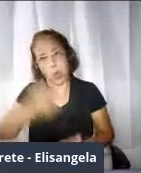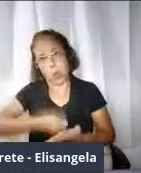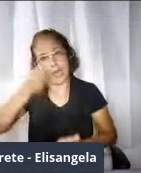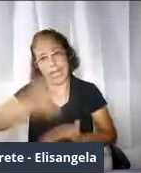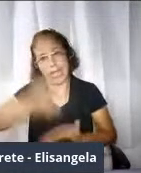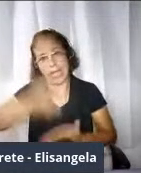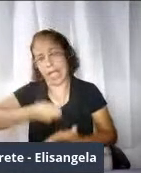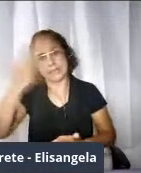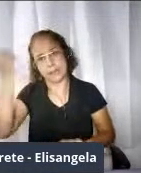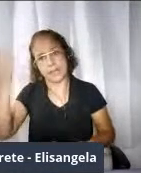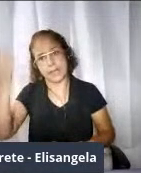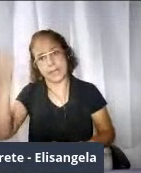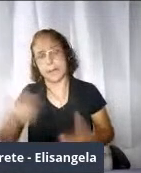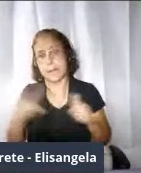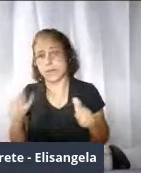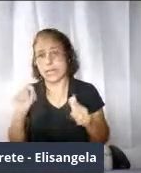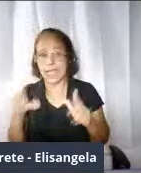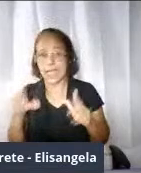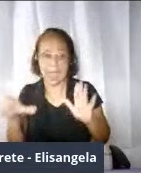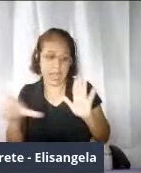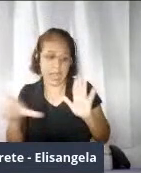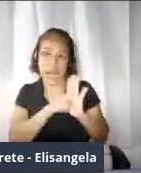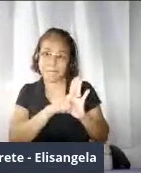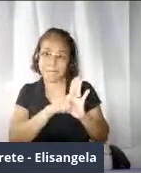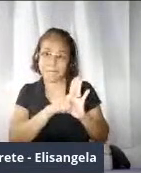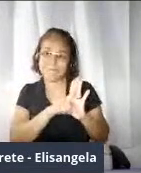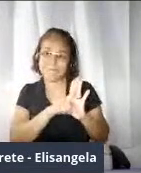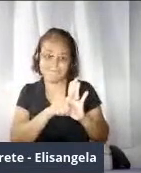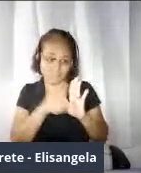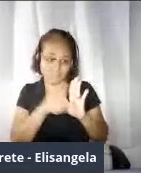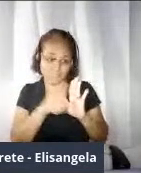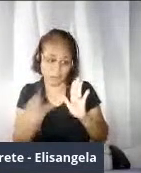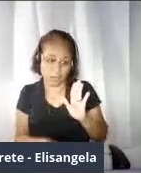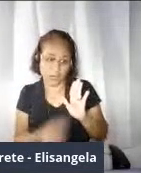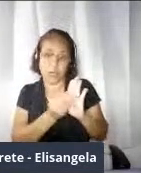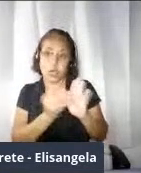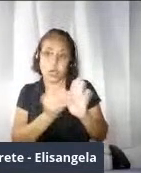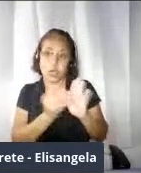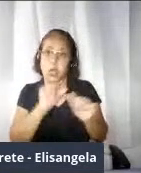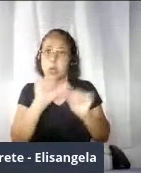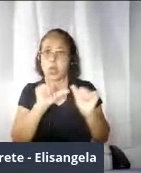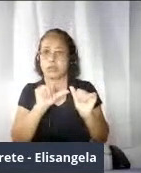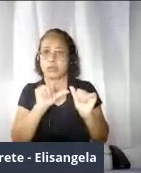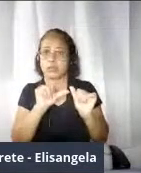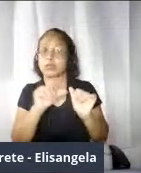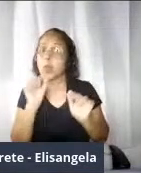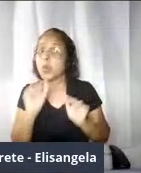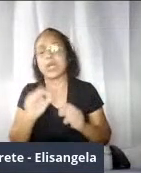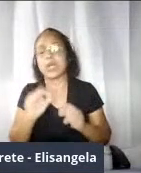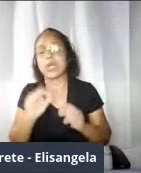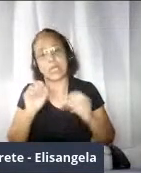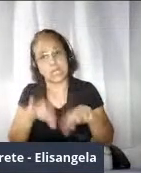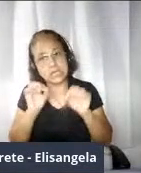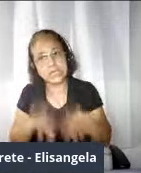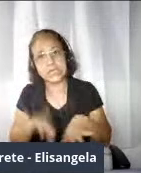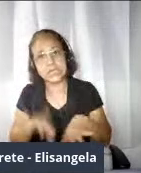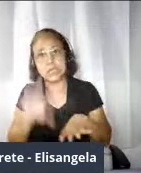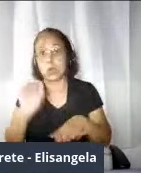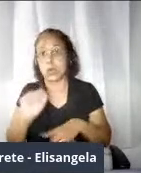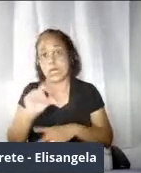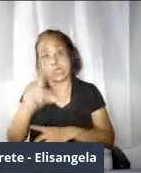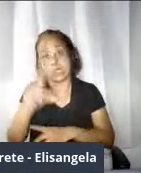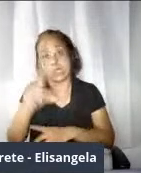que altera a LDB, determinando que se ensine história e cultura africana e afro-brasileira, africanas